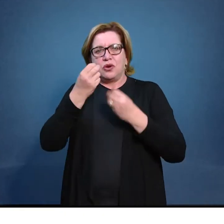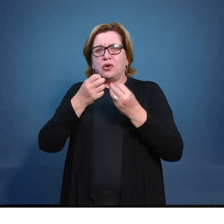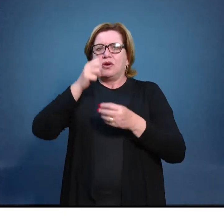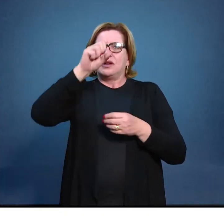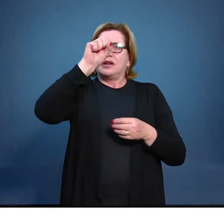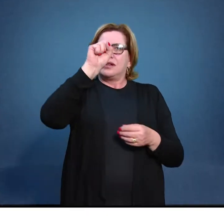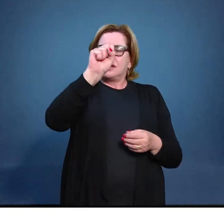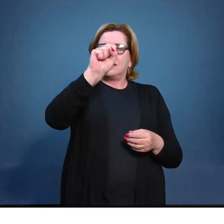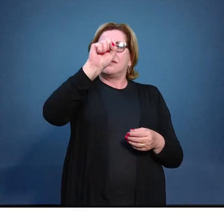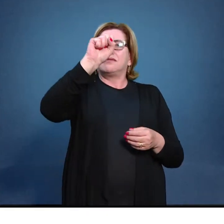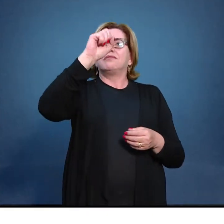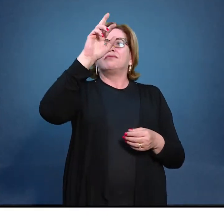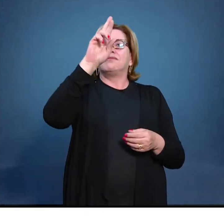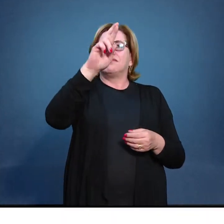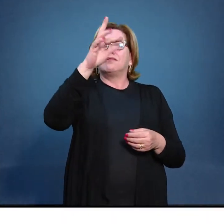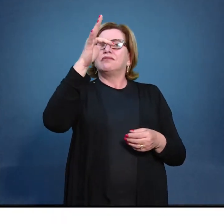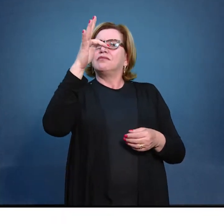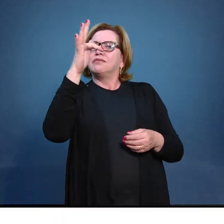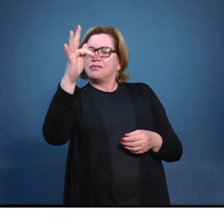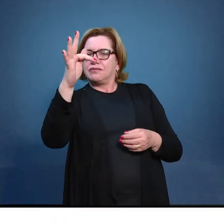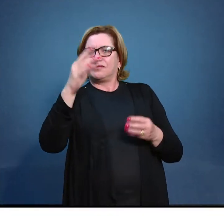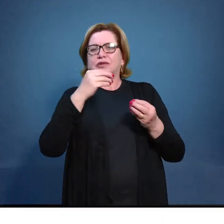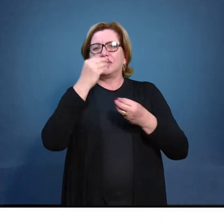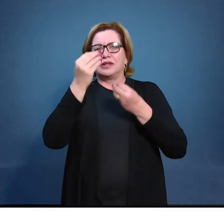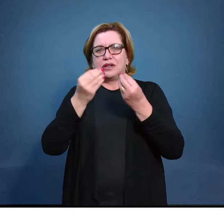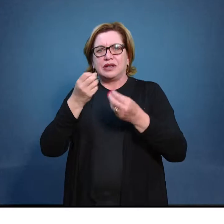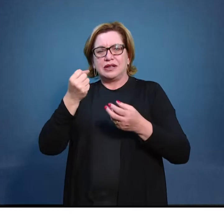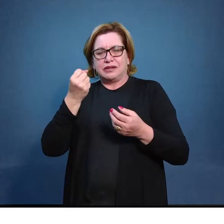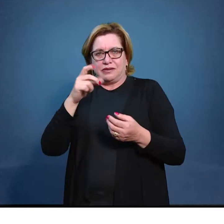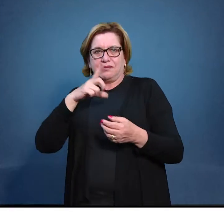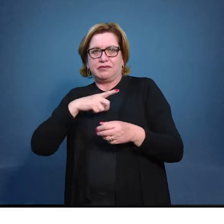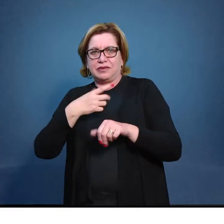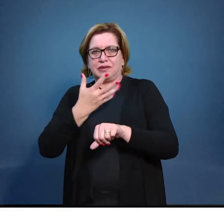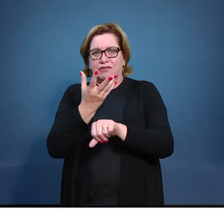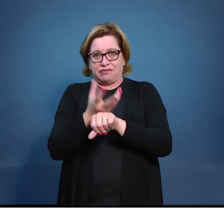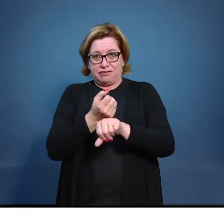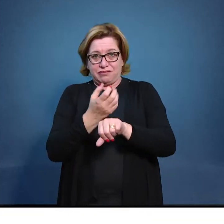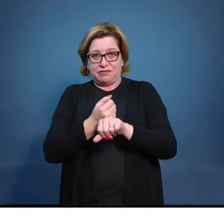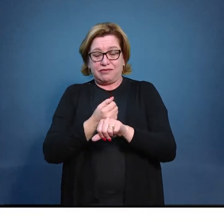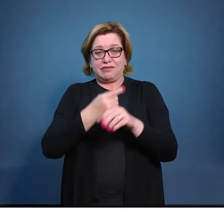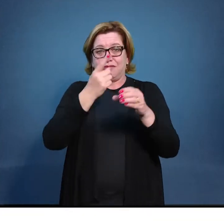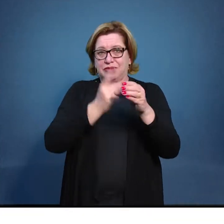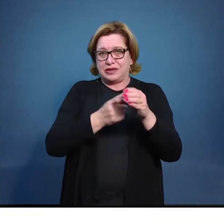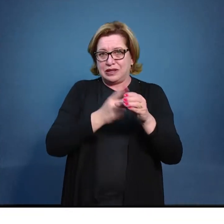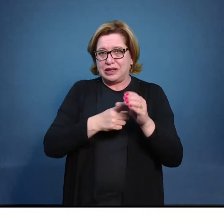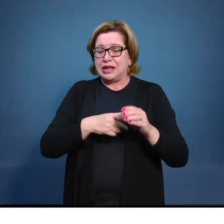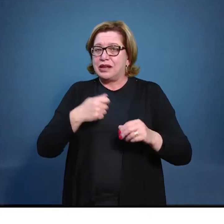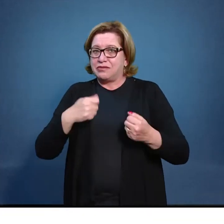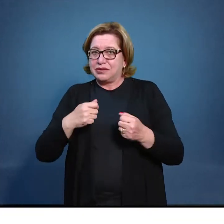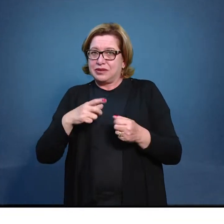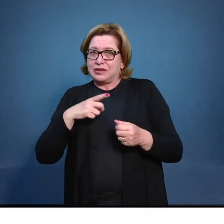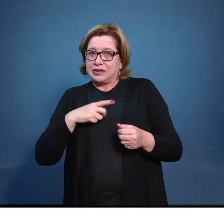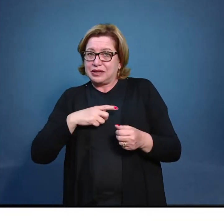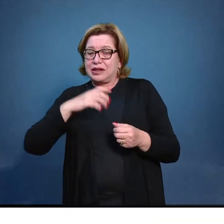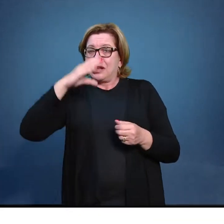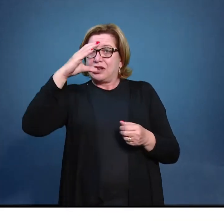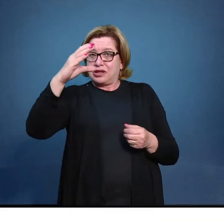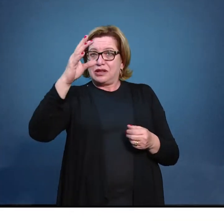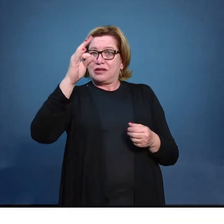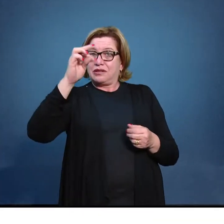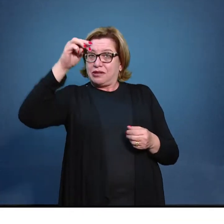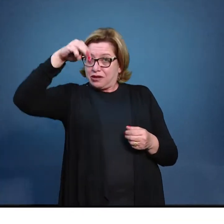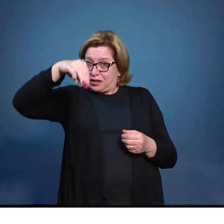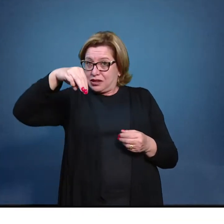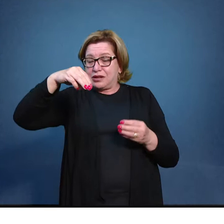da Receita Federal. Se nós temos um tributo municipal, ele tem que constar ou do Código Tributário Municipal, vai ter uma